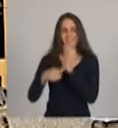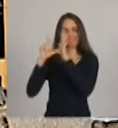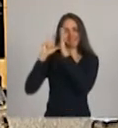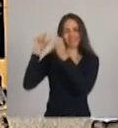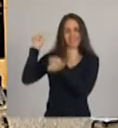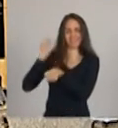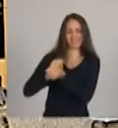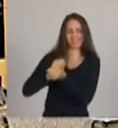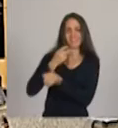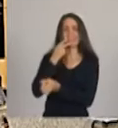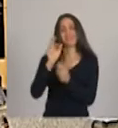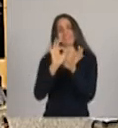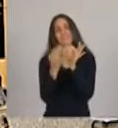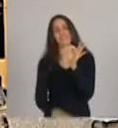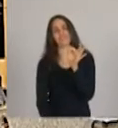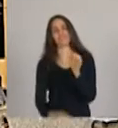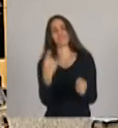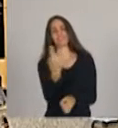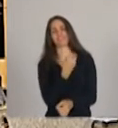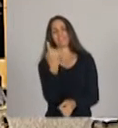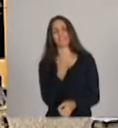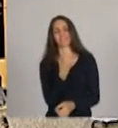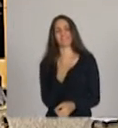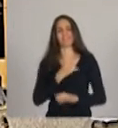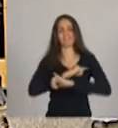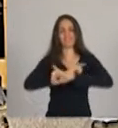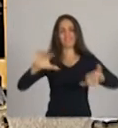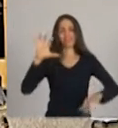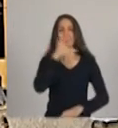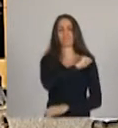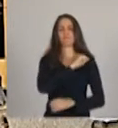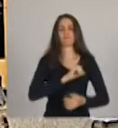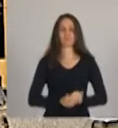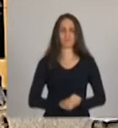Então tô falando para quem, poxa? Então vou dar um recado breve.